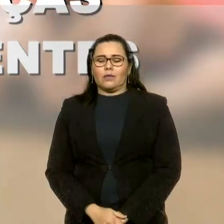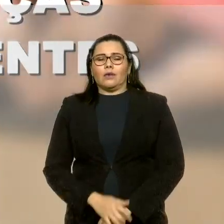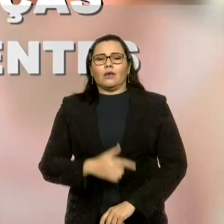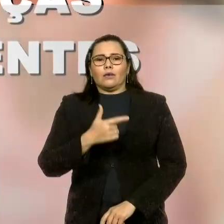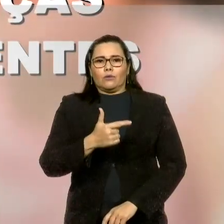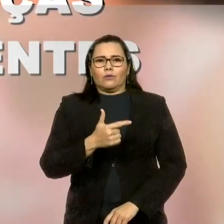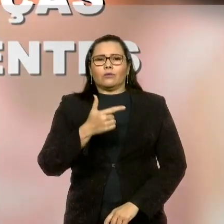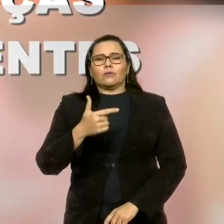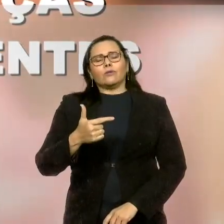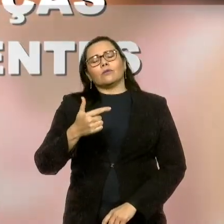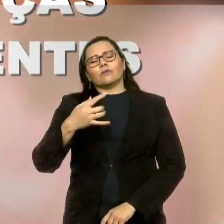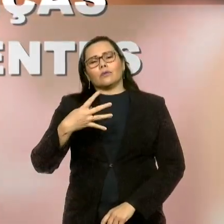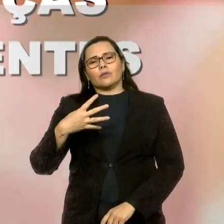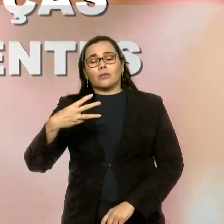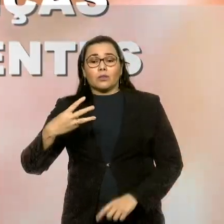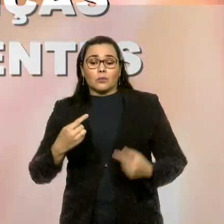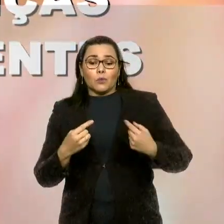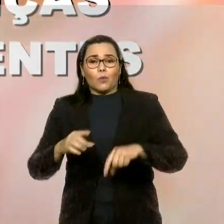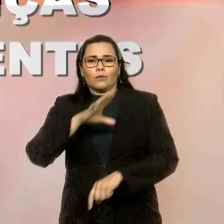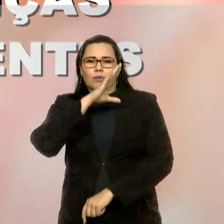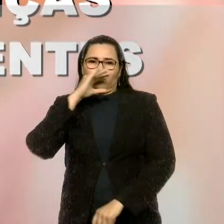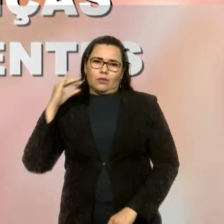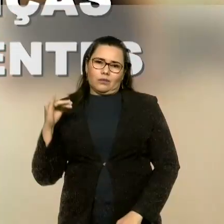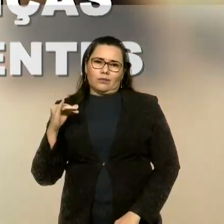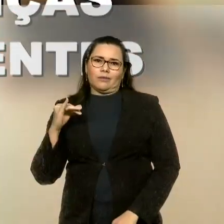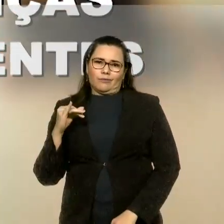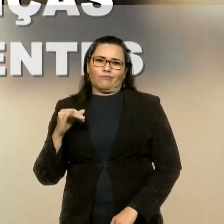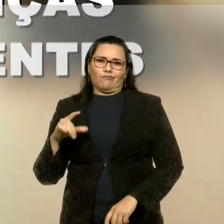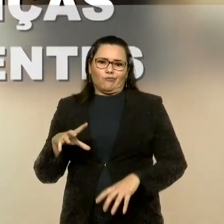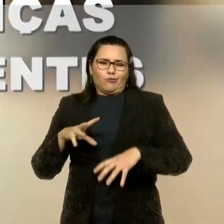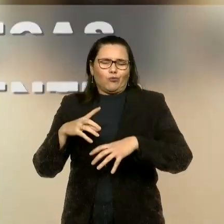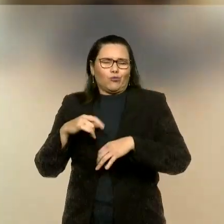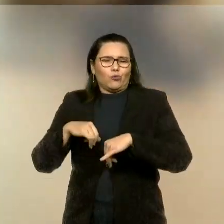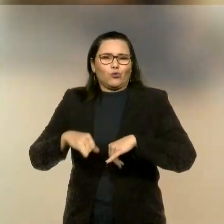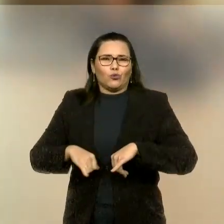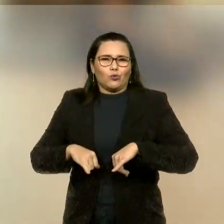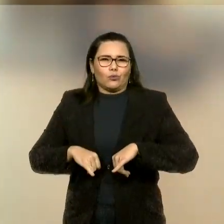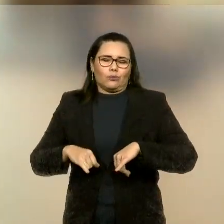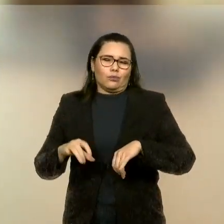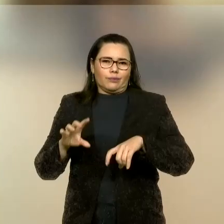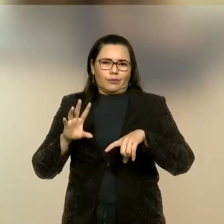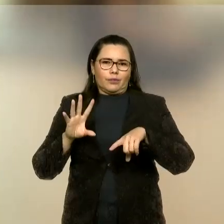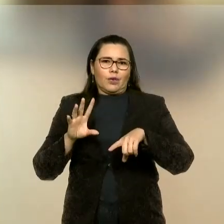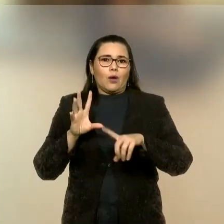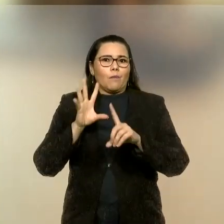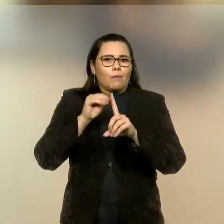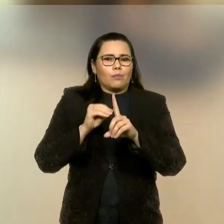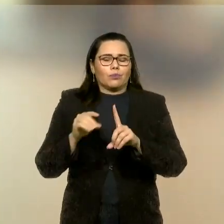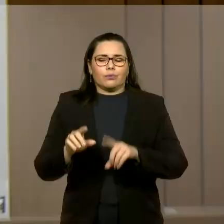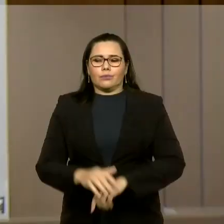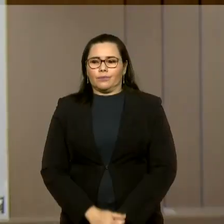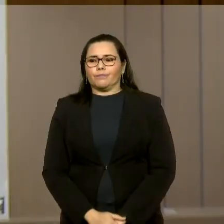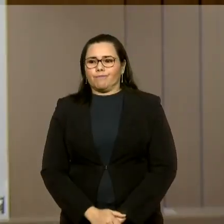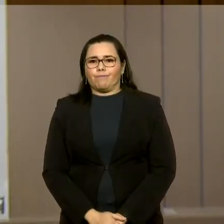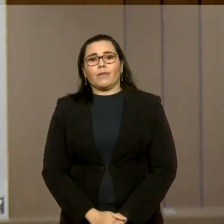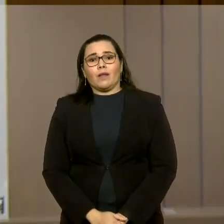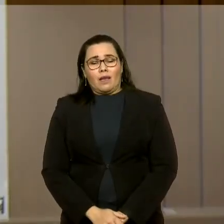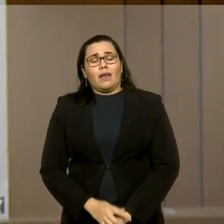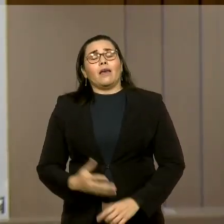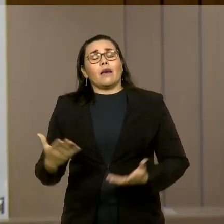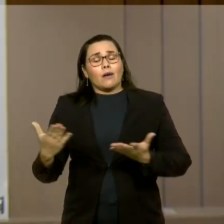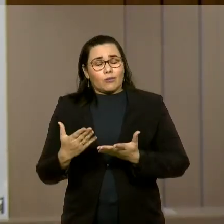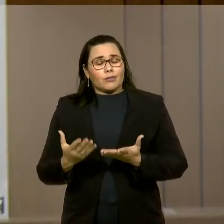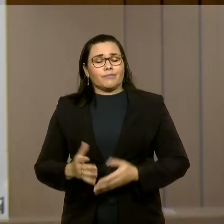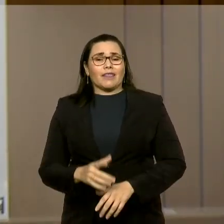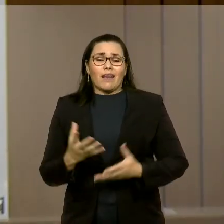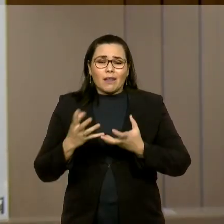2243 contra adolescentes é estarrecedor e na busca por reverter a situação um projeto de lei da